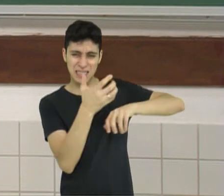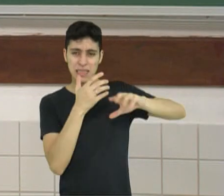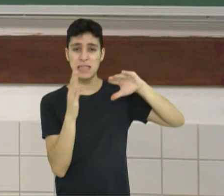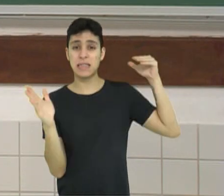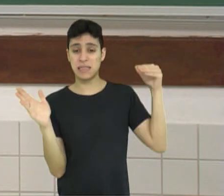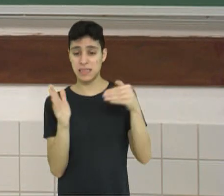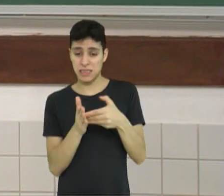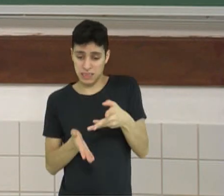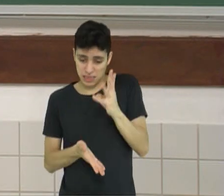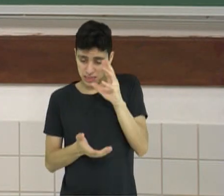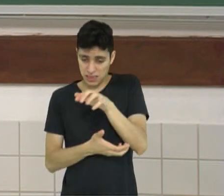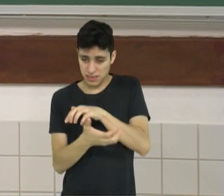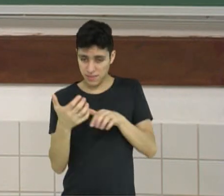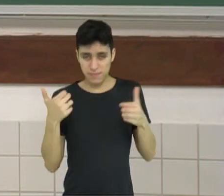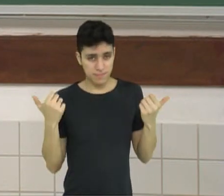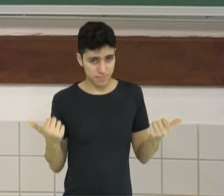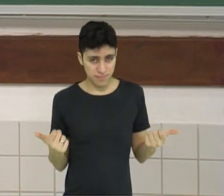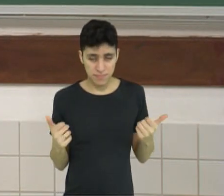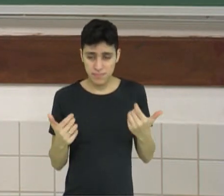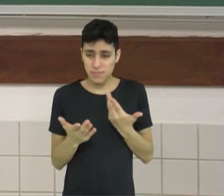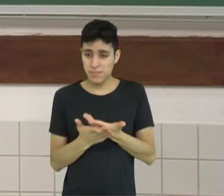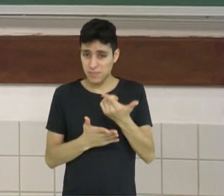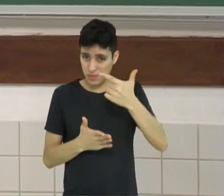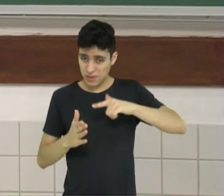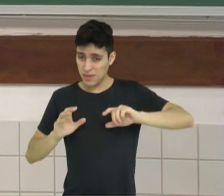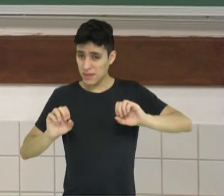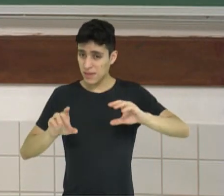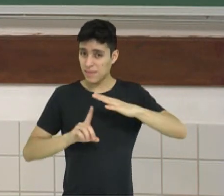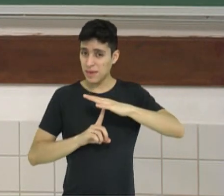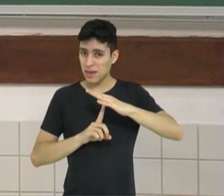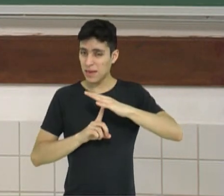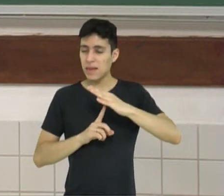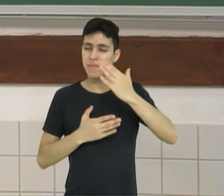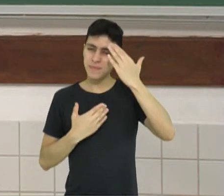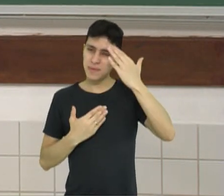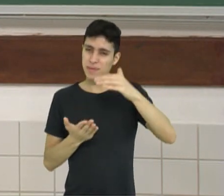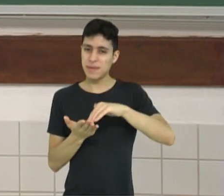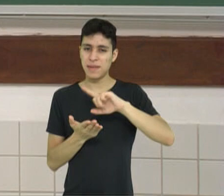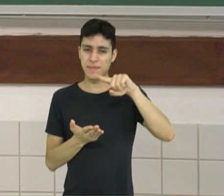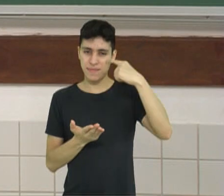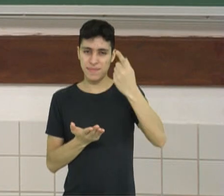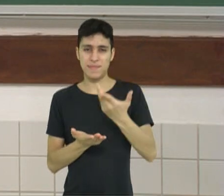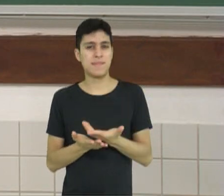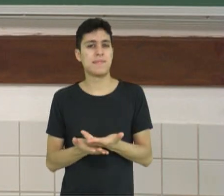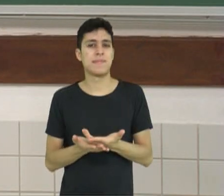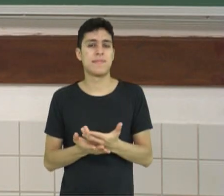quarta Revolução, beleza? Essa foi mais uma Aula Paraná. Muito obrigado e até a próxima.